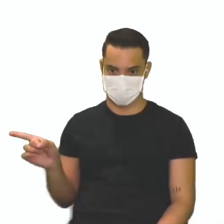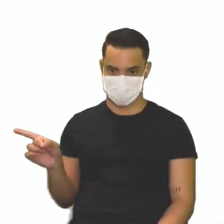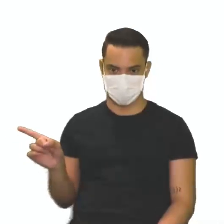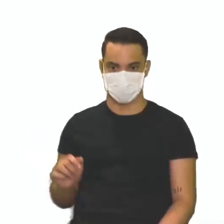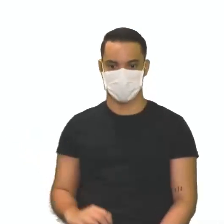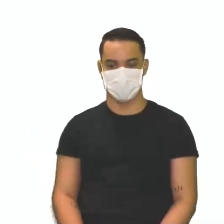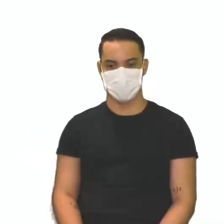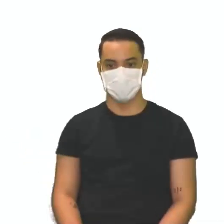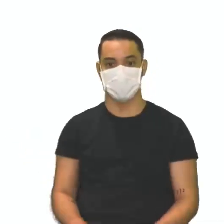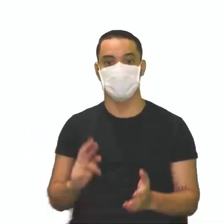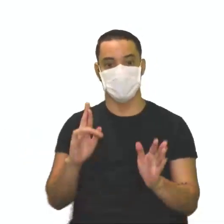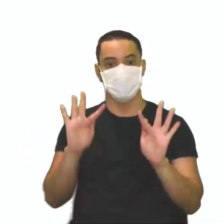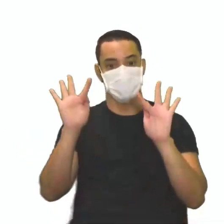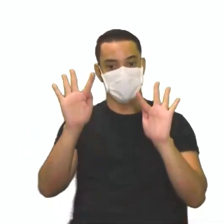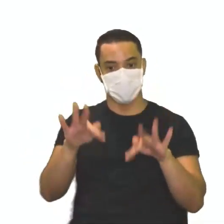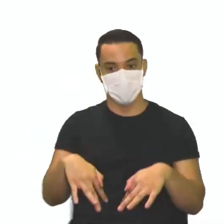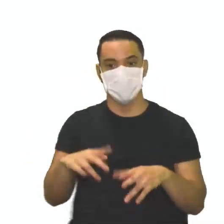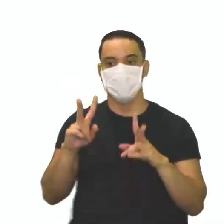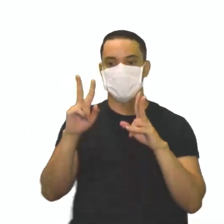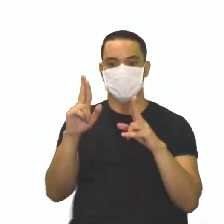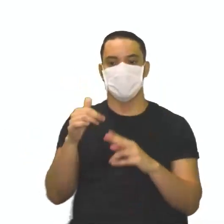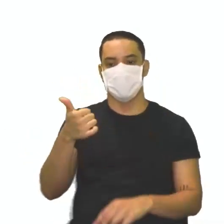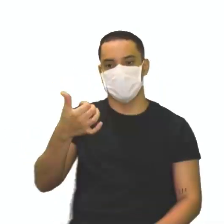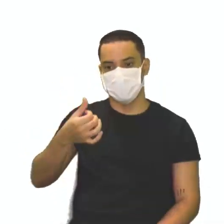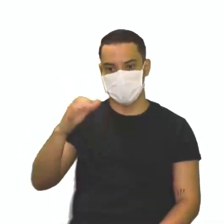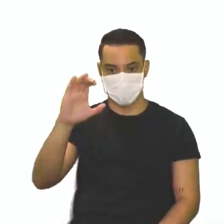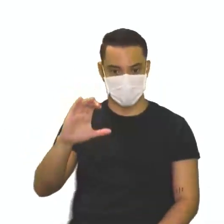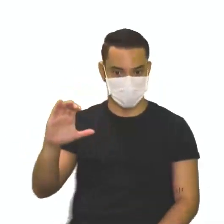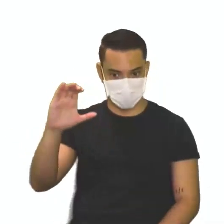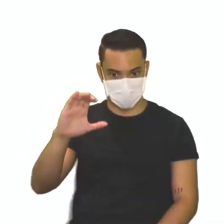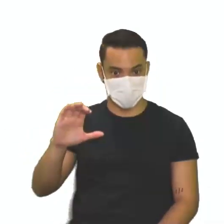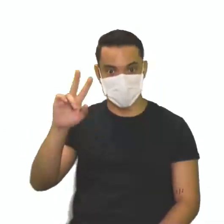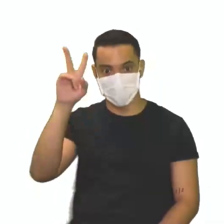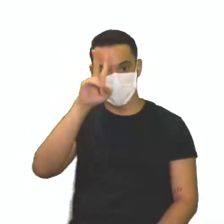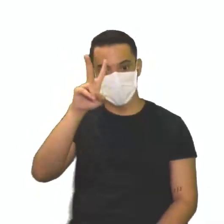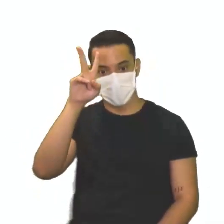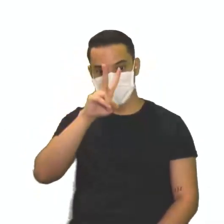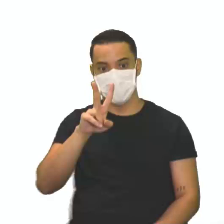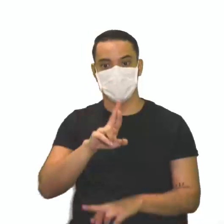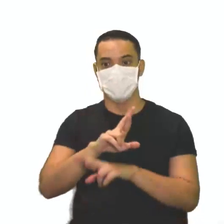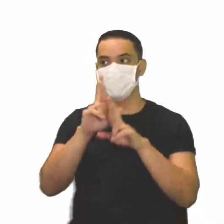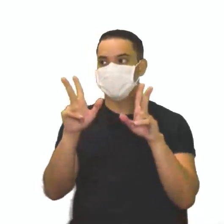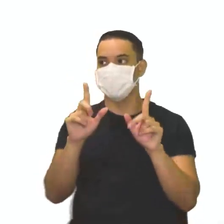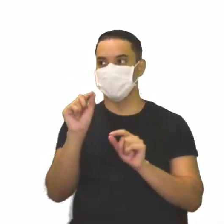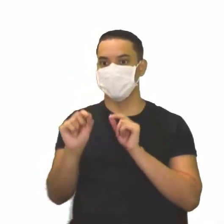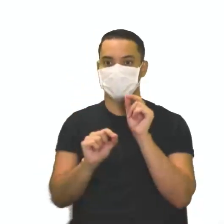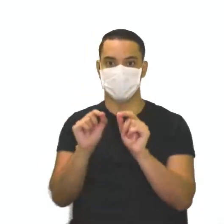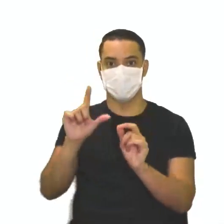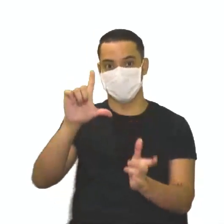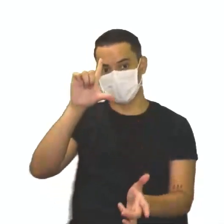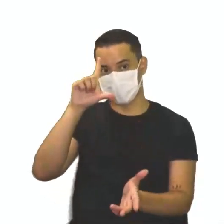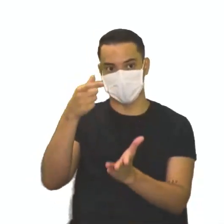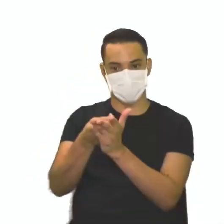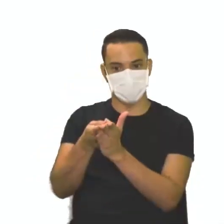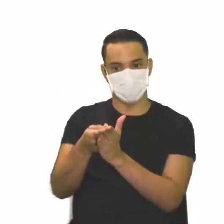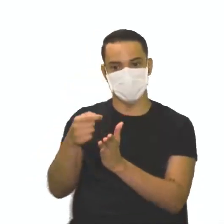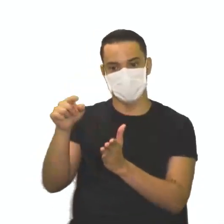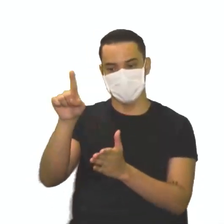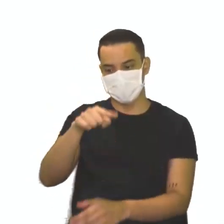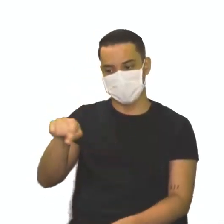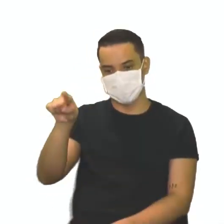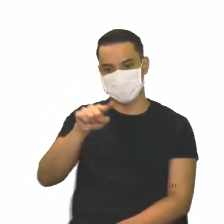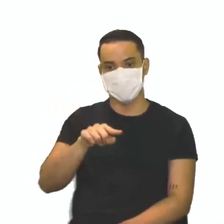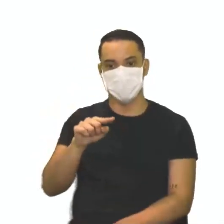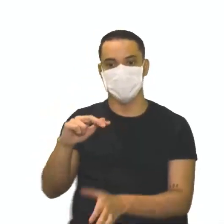1,6 vezes 10 é igual a 16, tá? Lembrando qual é a diferença, essa opção que está circulada aqui